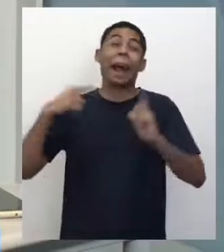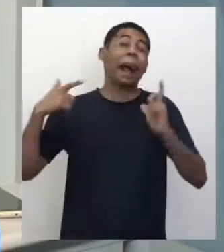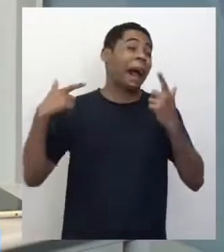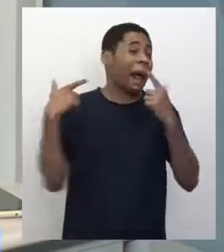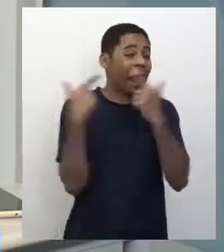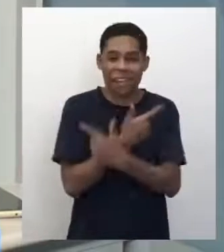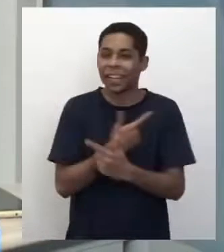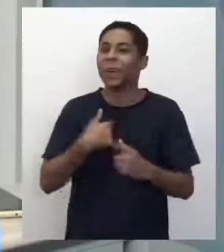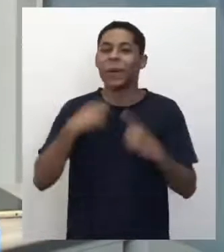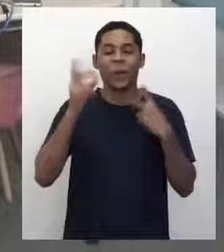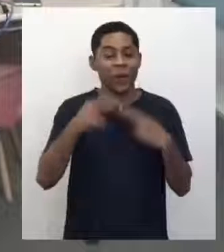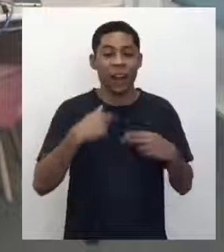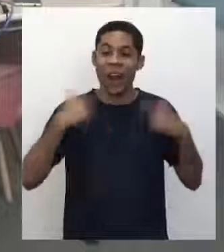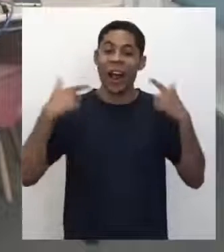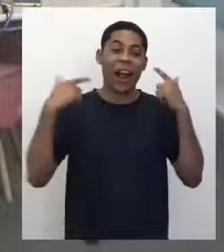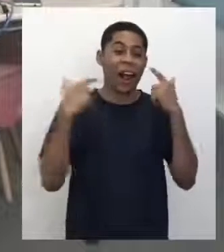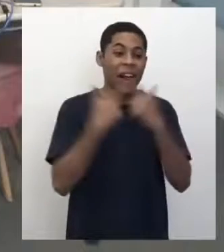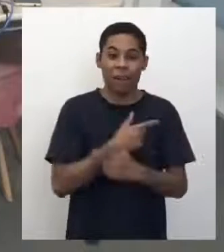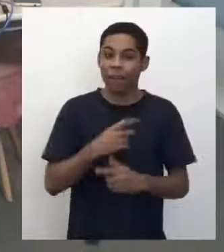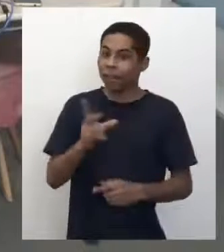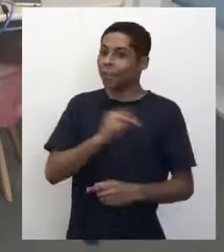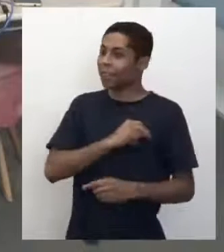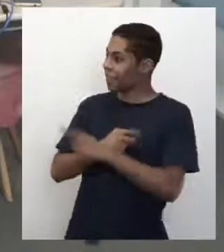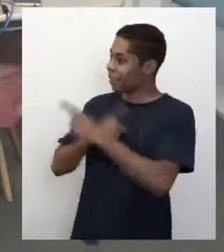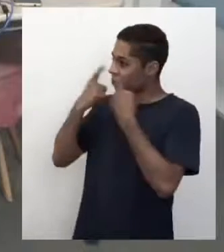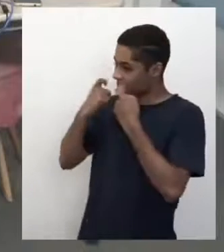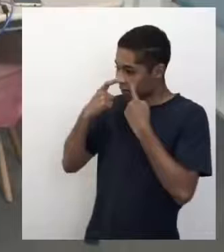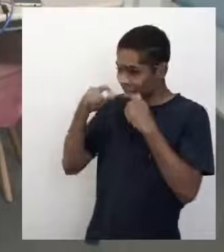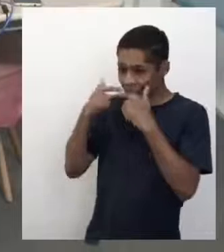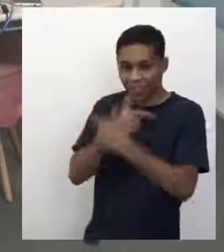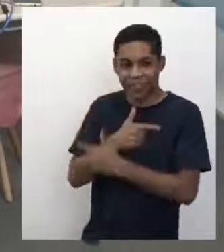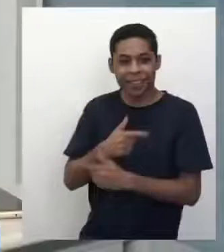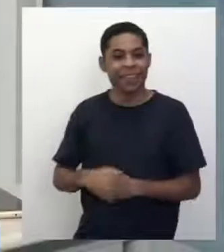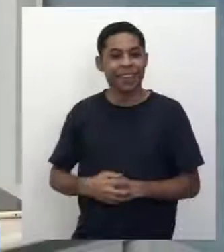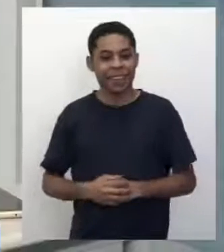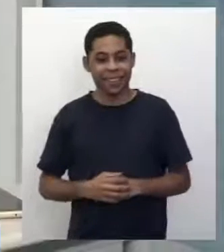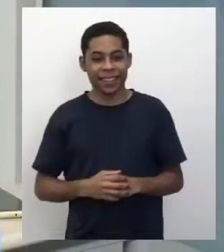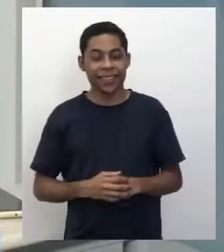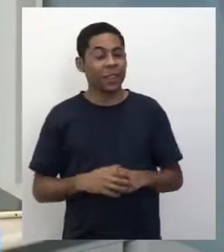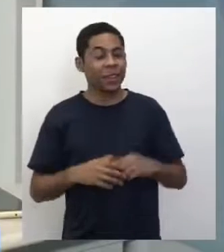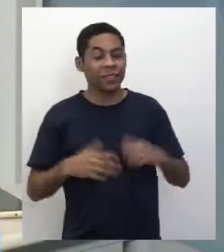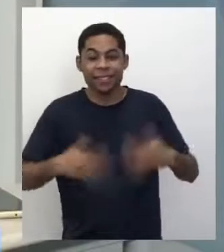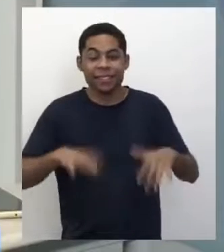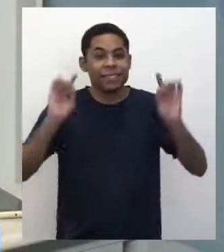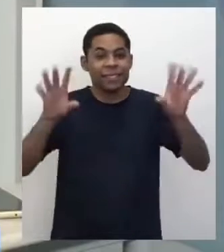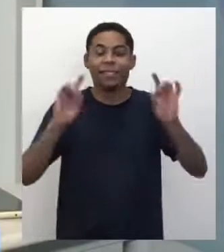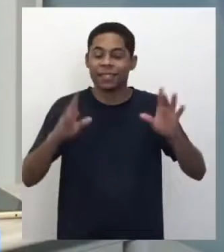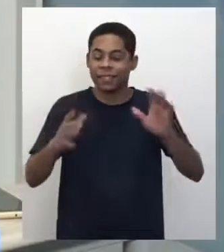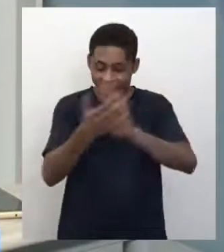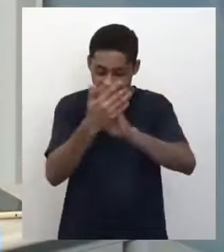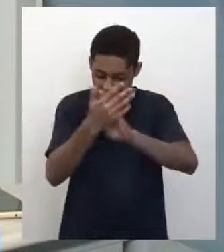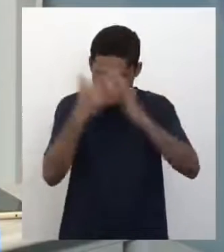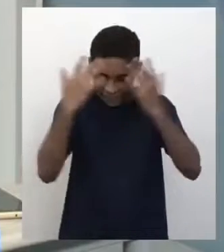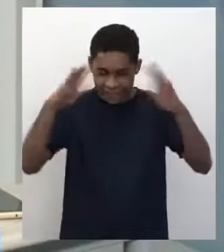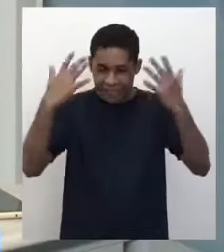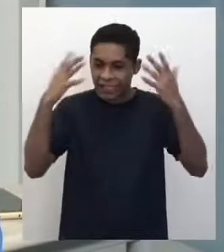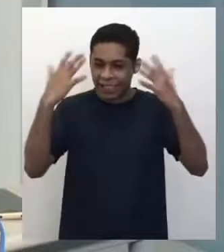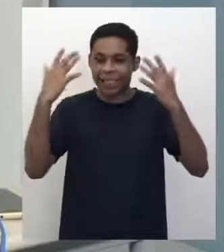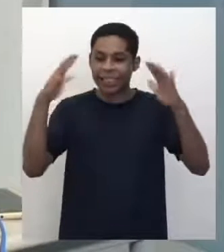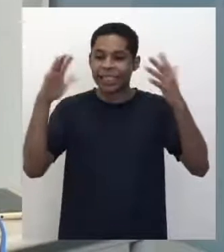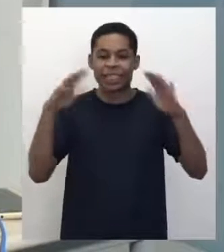Eu também, viu? Eu tava chorando, gente. Vocês estão rindo de mim chorando. Foi sensacional. Bravo,